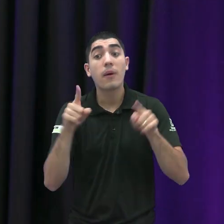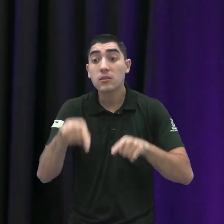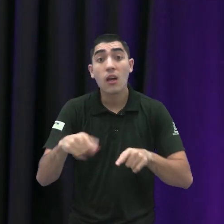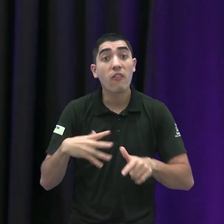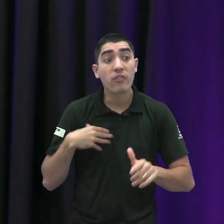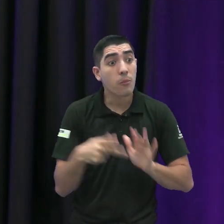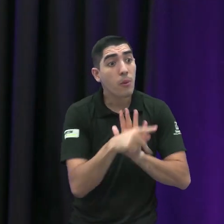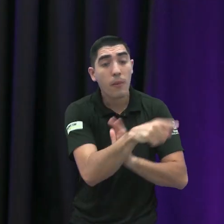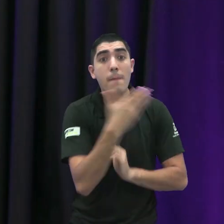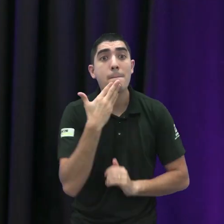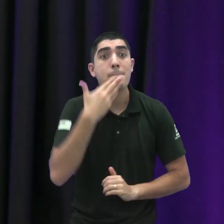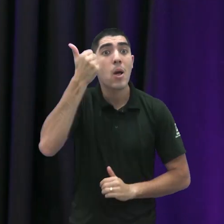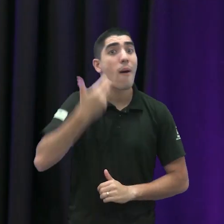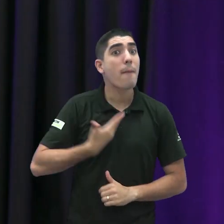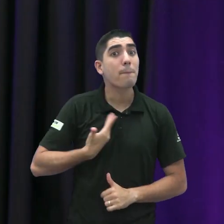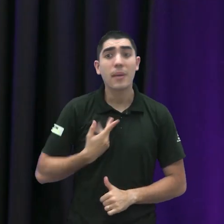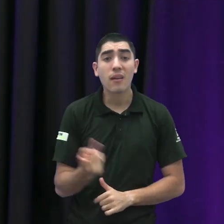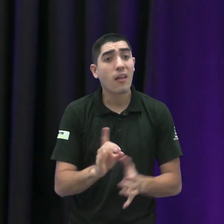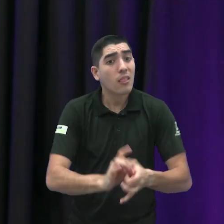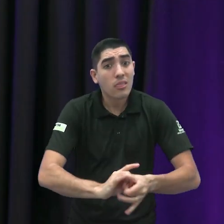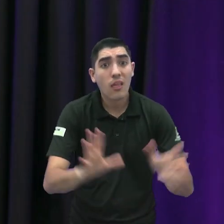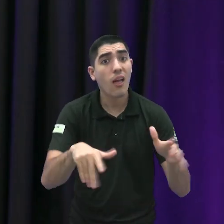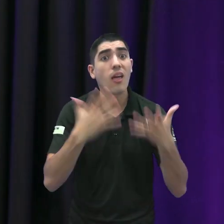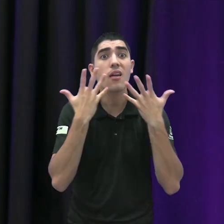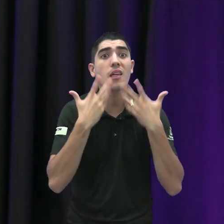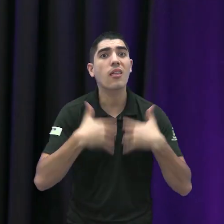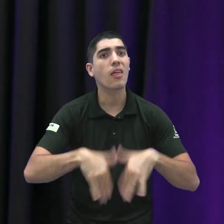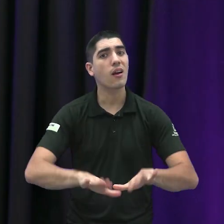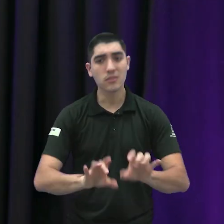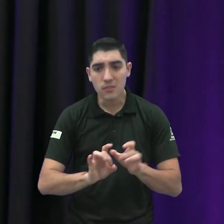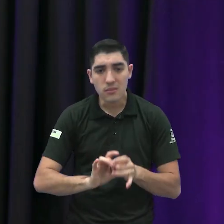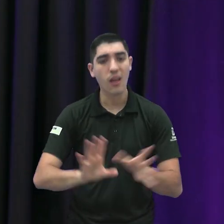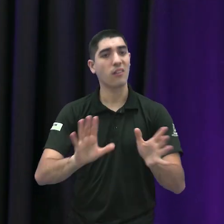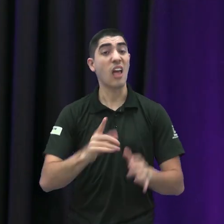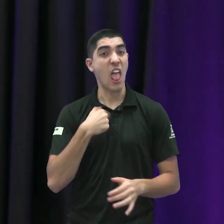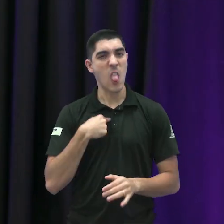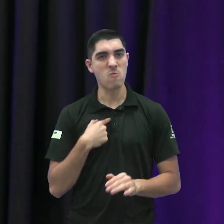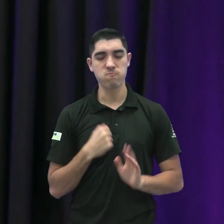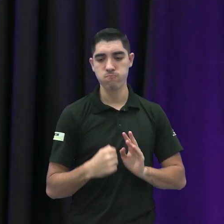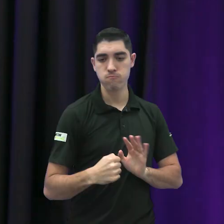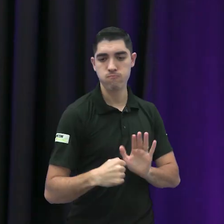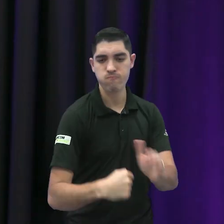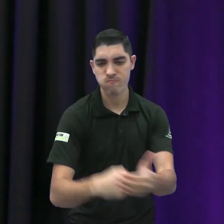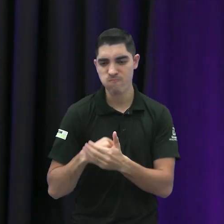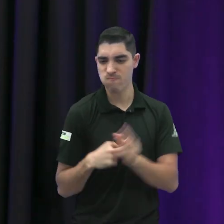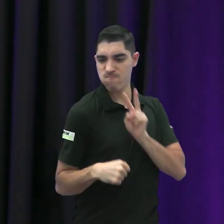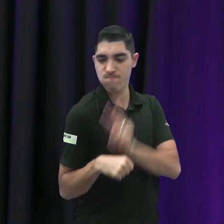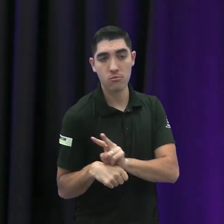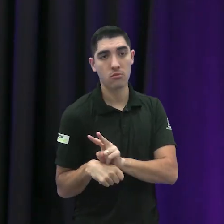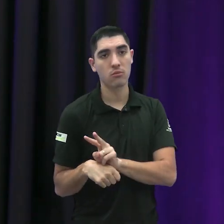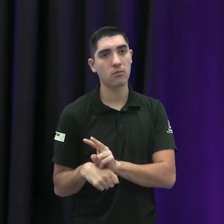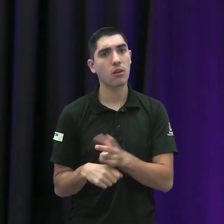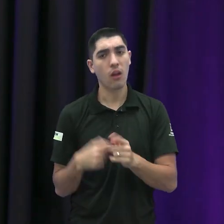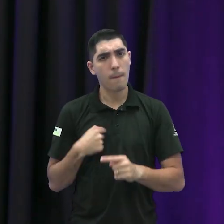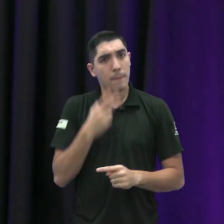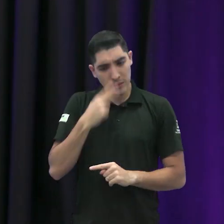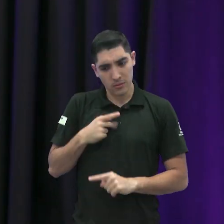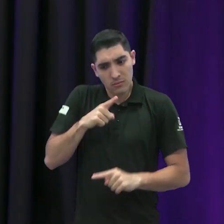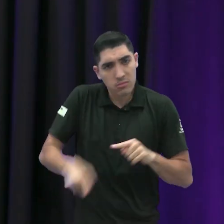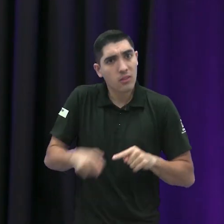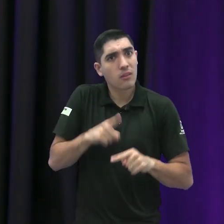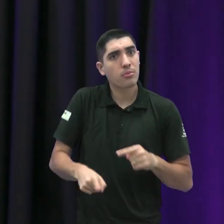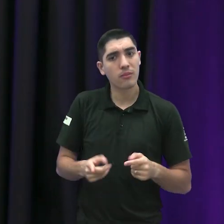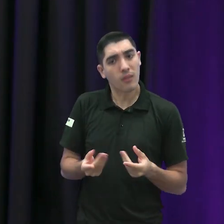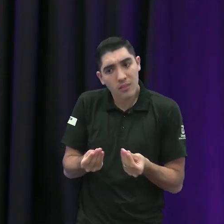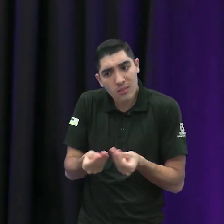melhor amiguinha, e não vai interferir em nada, são crianças. Mas aí eu tô super protegendo. Na verdade, eu tô tolhindo a minha criança